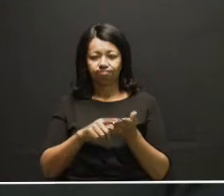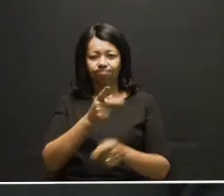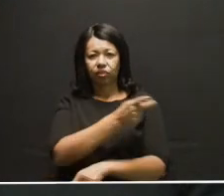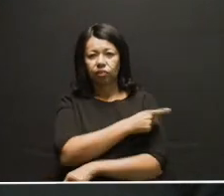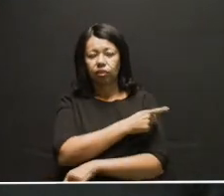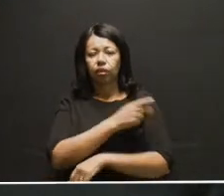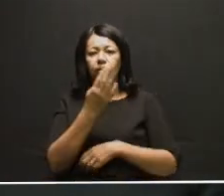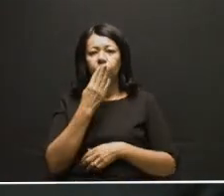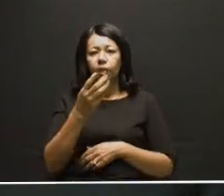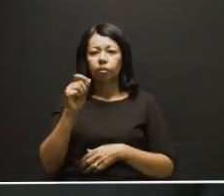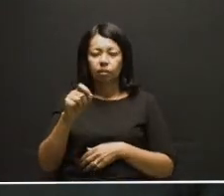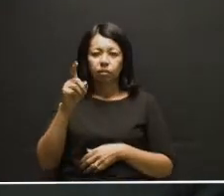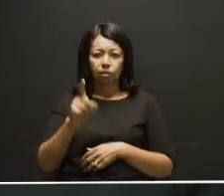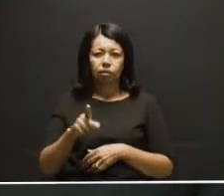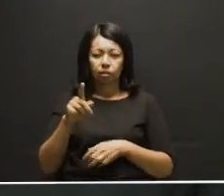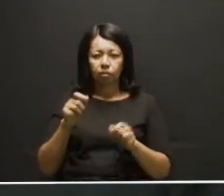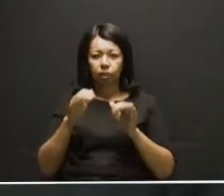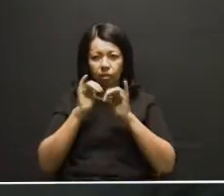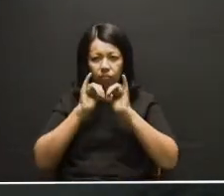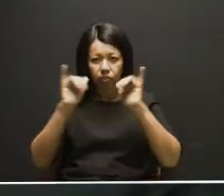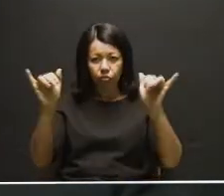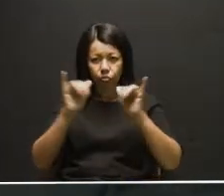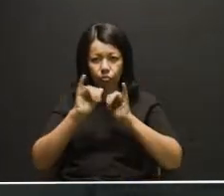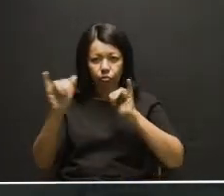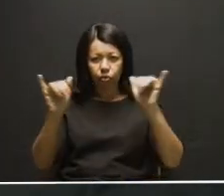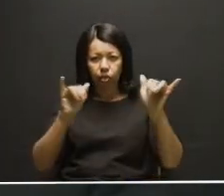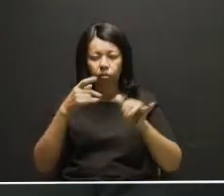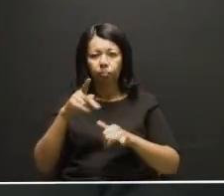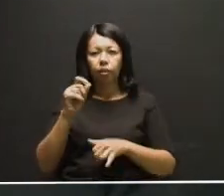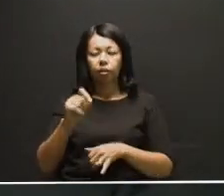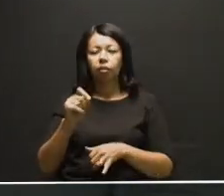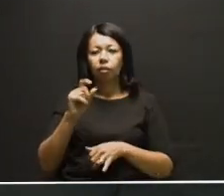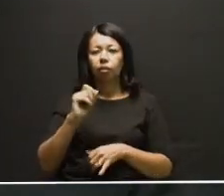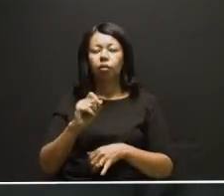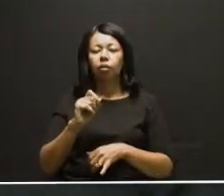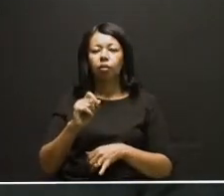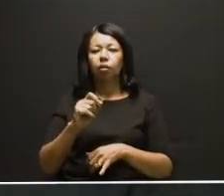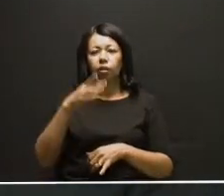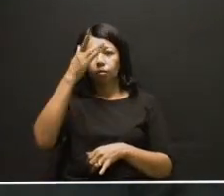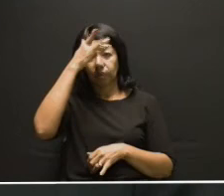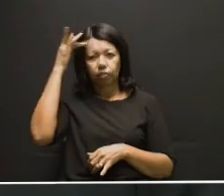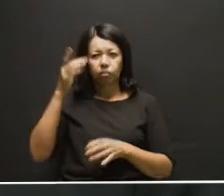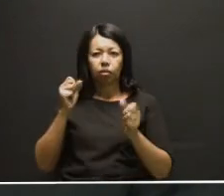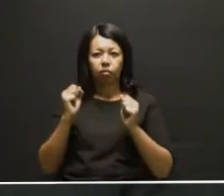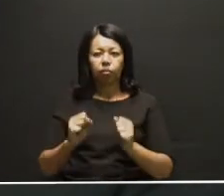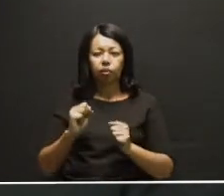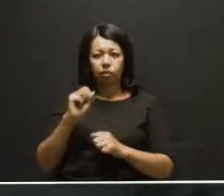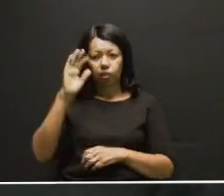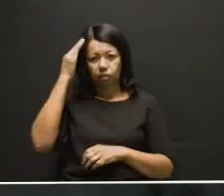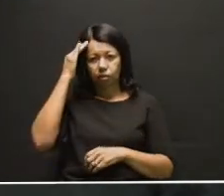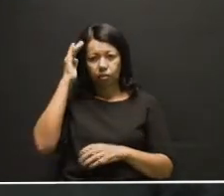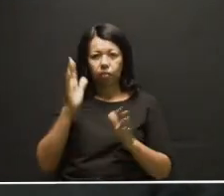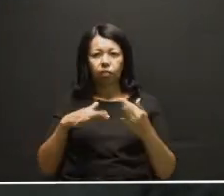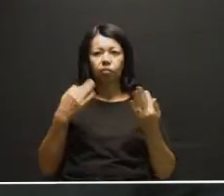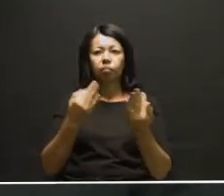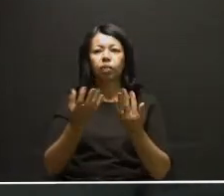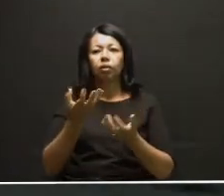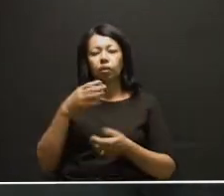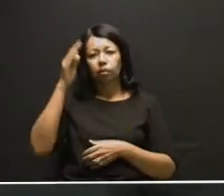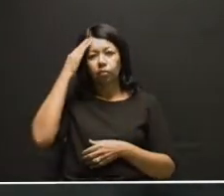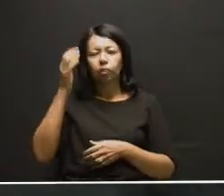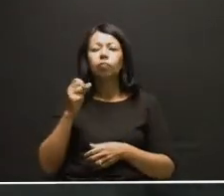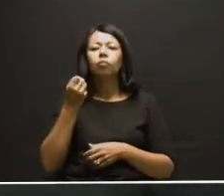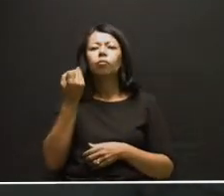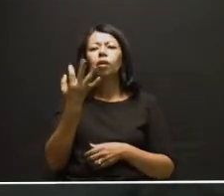que eu peço é que seja dado publicidade para o o vamos dizer assim o paciente ou familiar que queira saber qual foi o